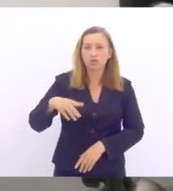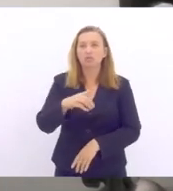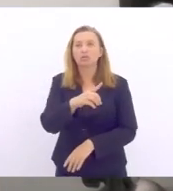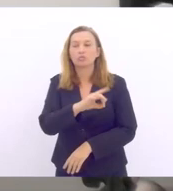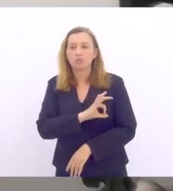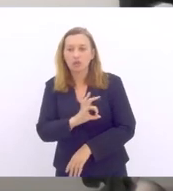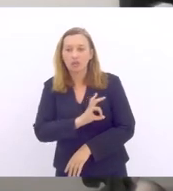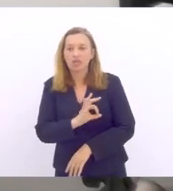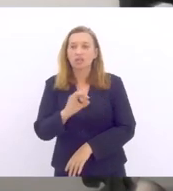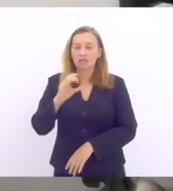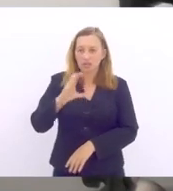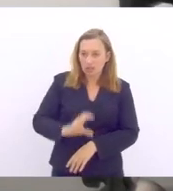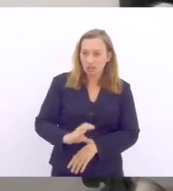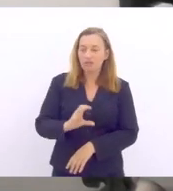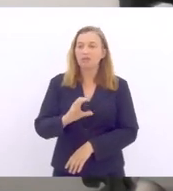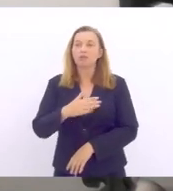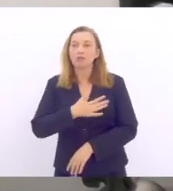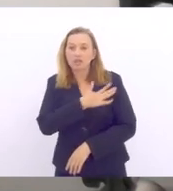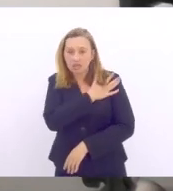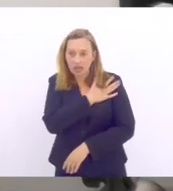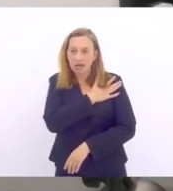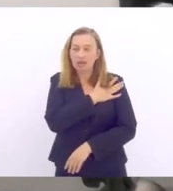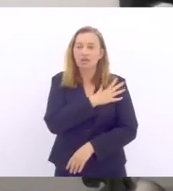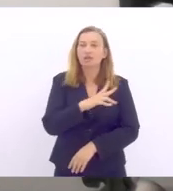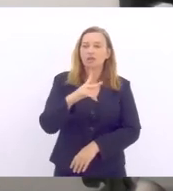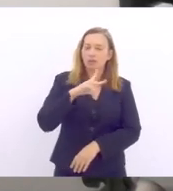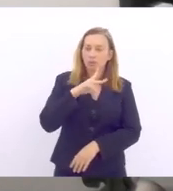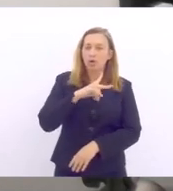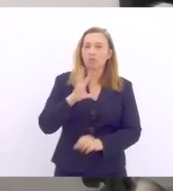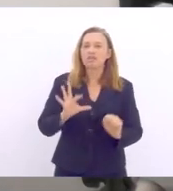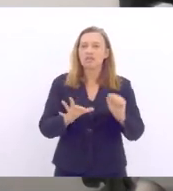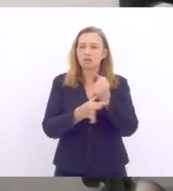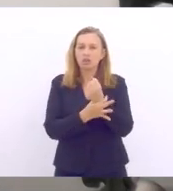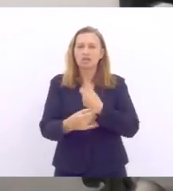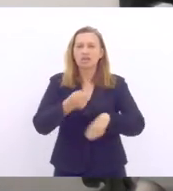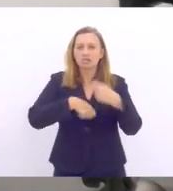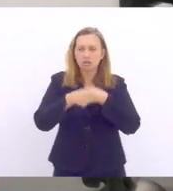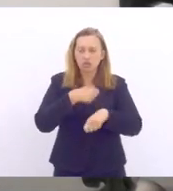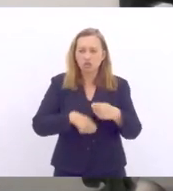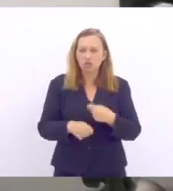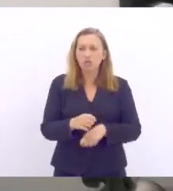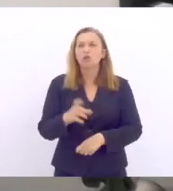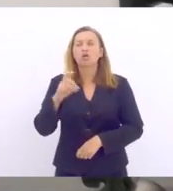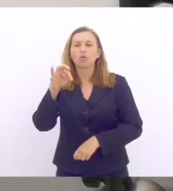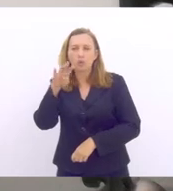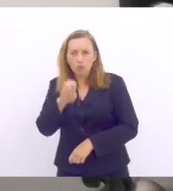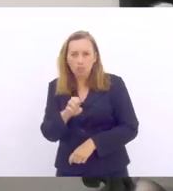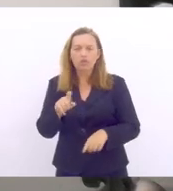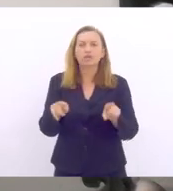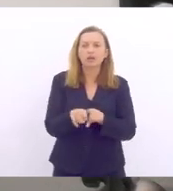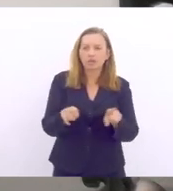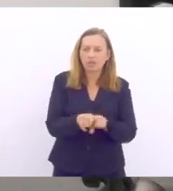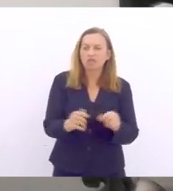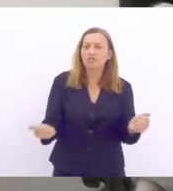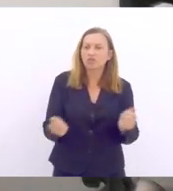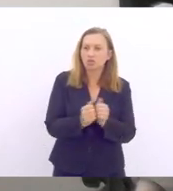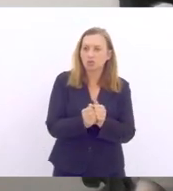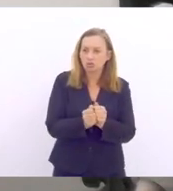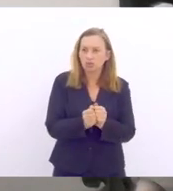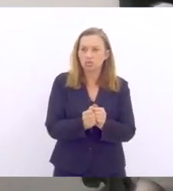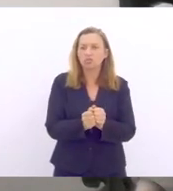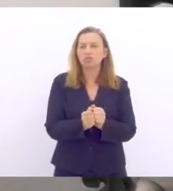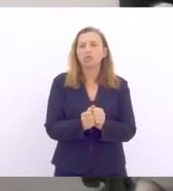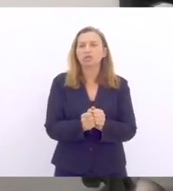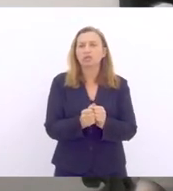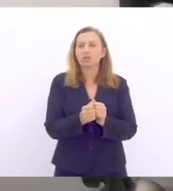Civil, pela Polícia Militar, pela própria segurança, administração, próprio clube, os clubes também participaram disso. Criou-se um